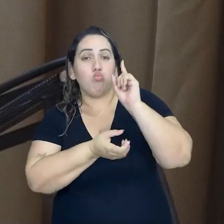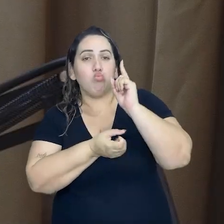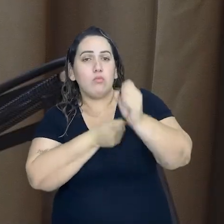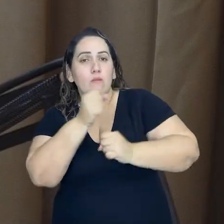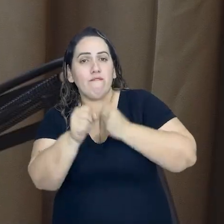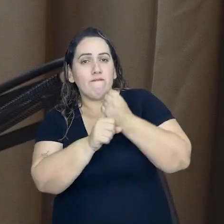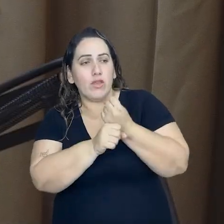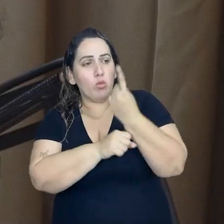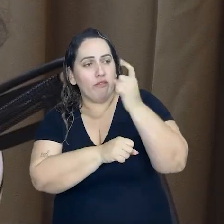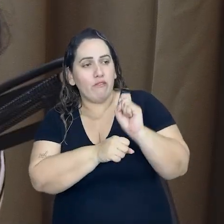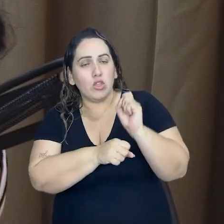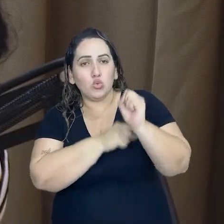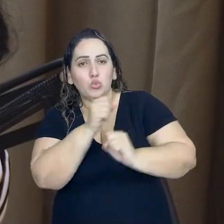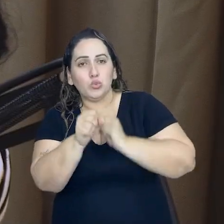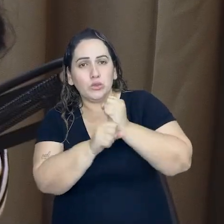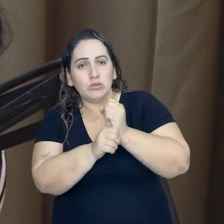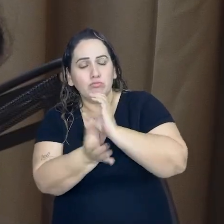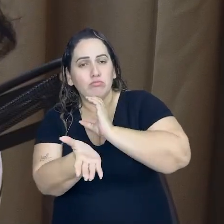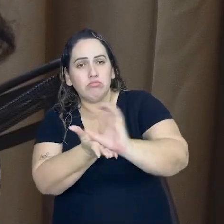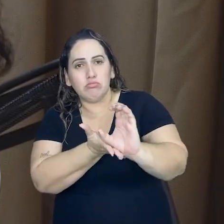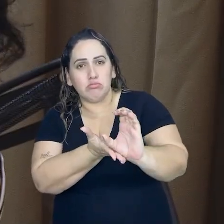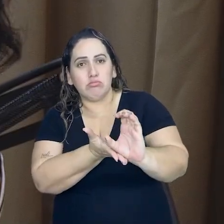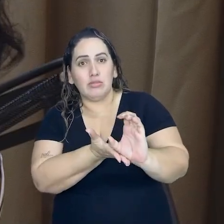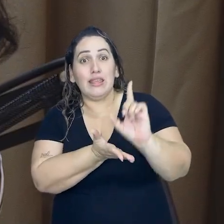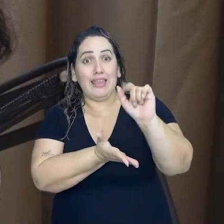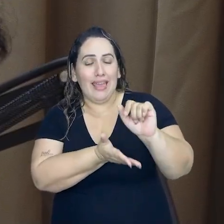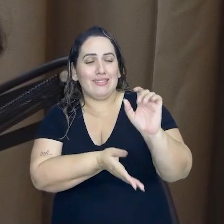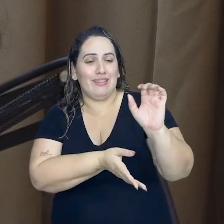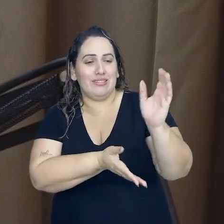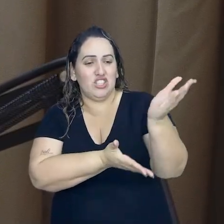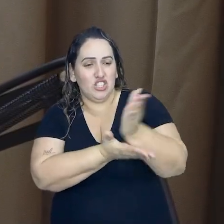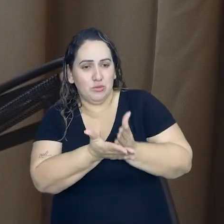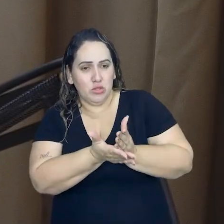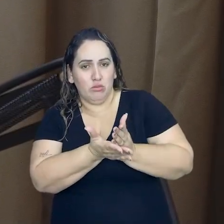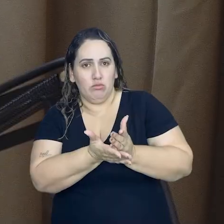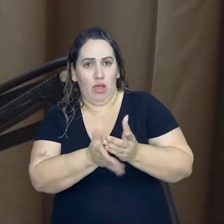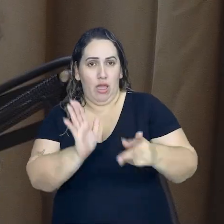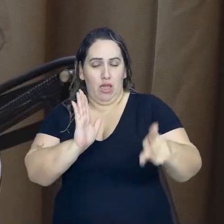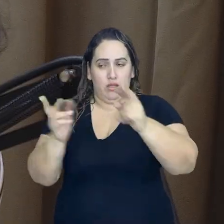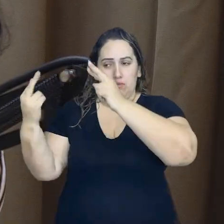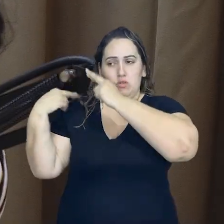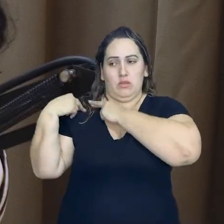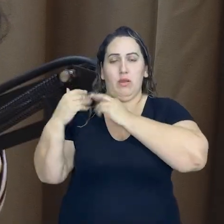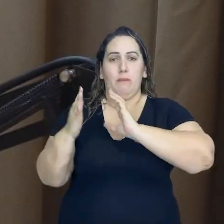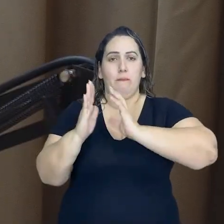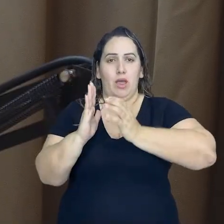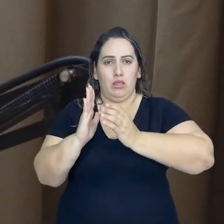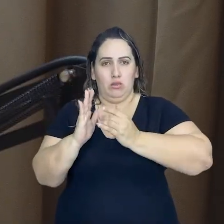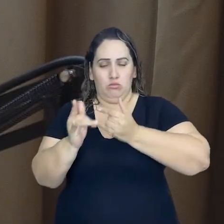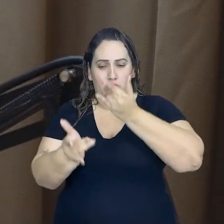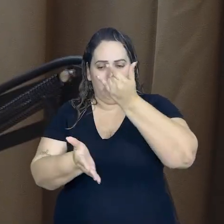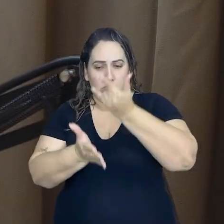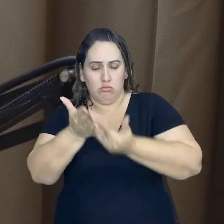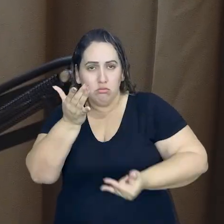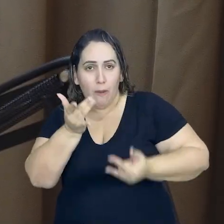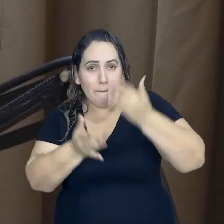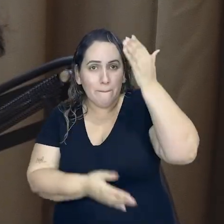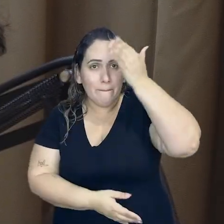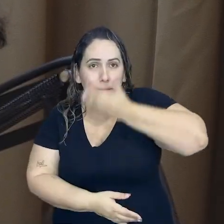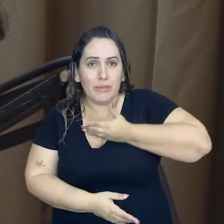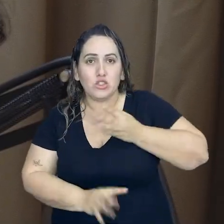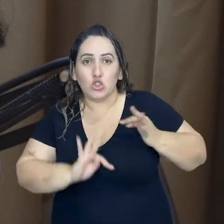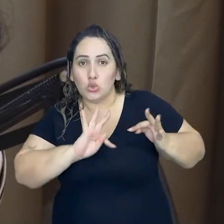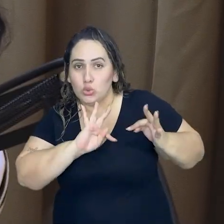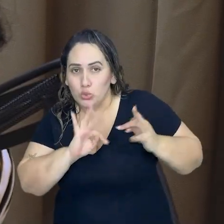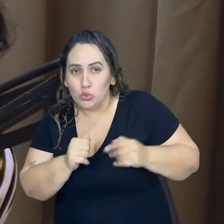partidário, os 5%, né? Aí a gente verifica se foi distribuído o mínimo de. Tanto é que quando a gente verifica, a